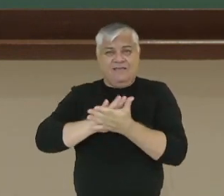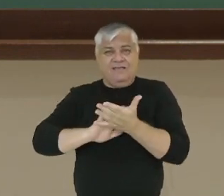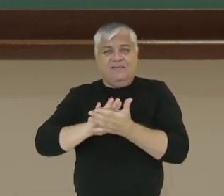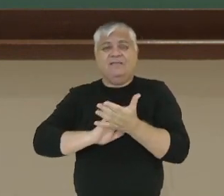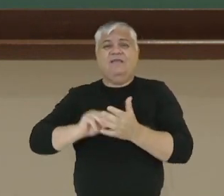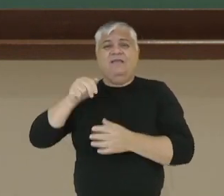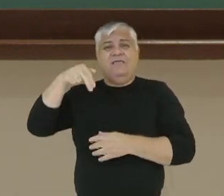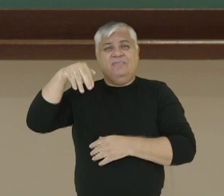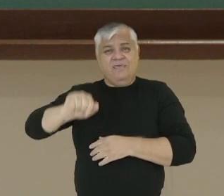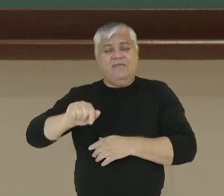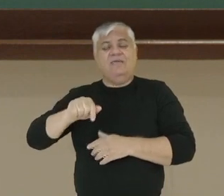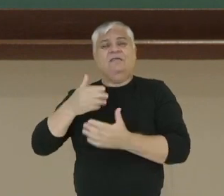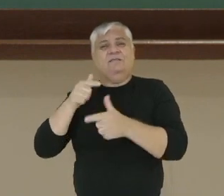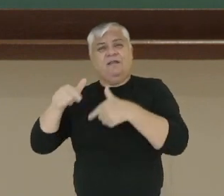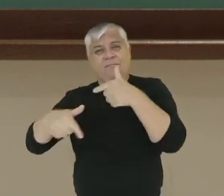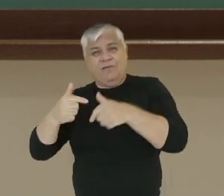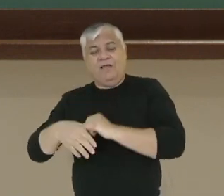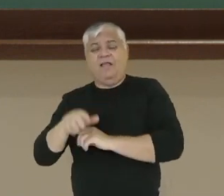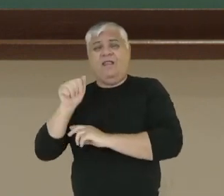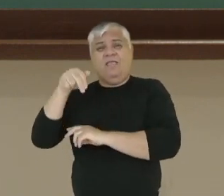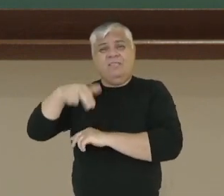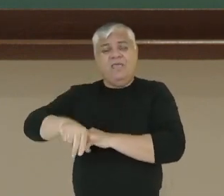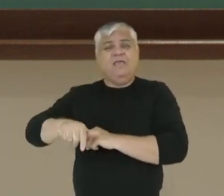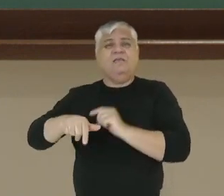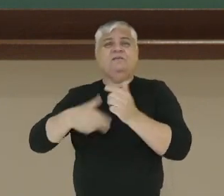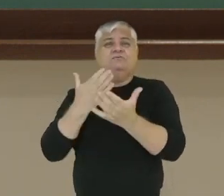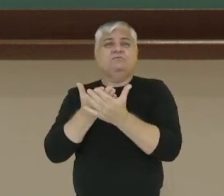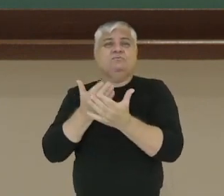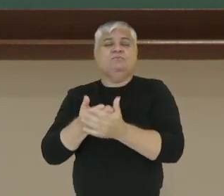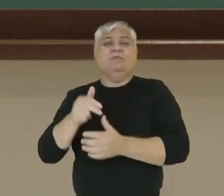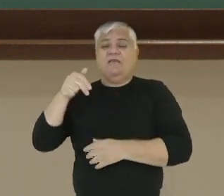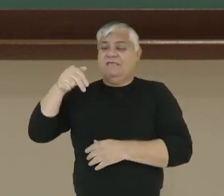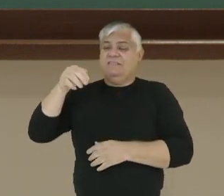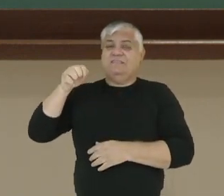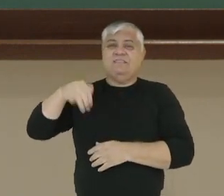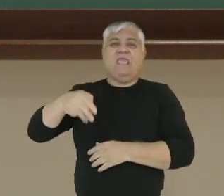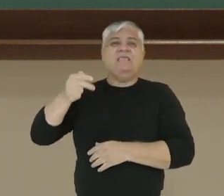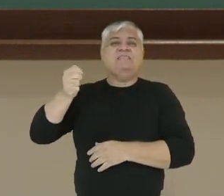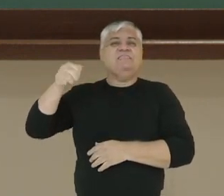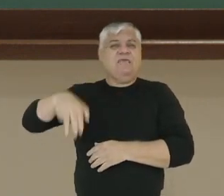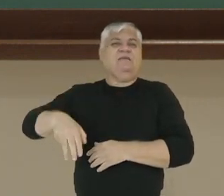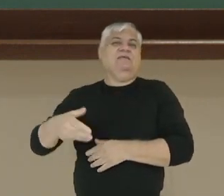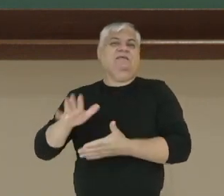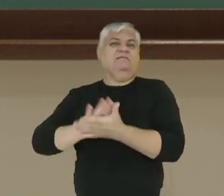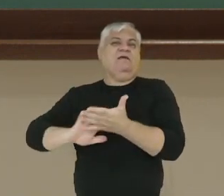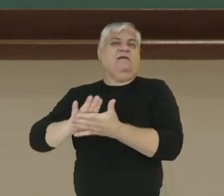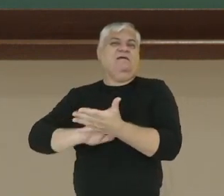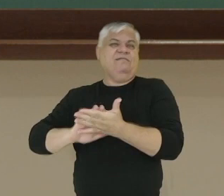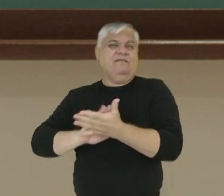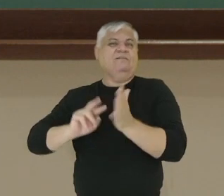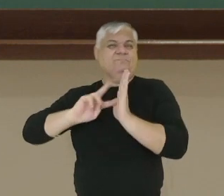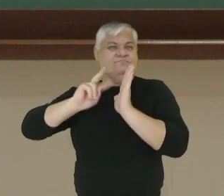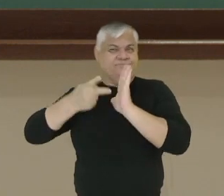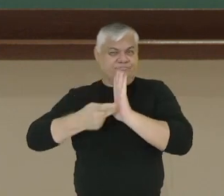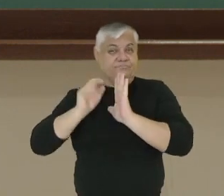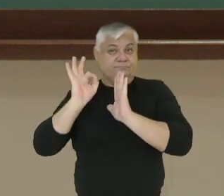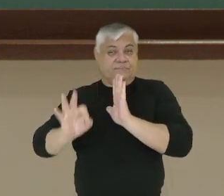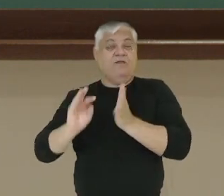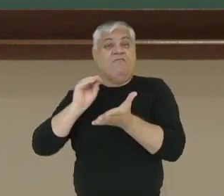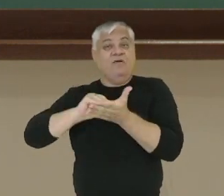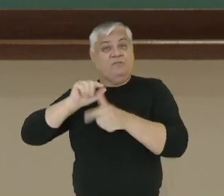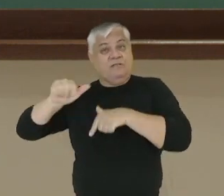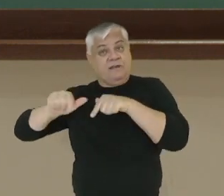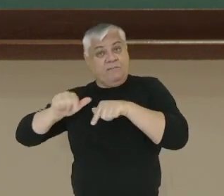nós precisamos refletir essas pessoas que não trabalham nem estudam, é porque elas não querem ou porque faltam empregos? Tem os